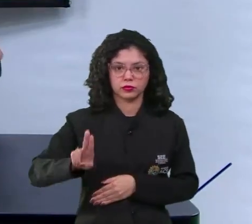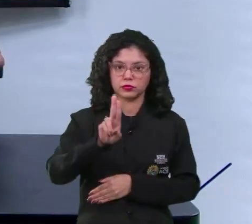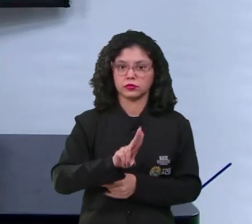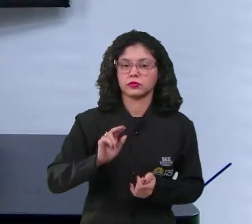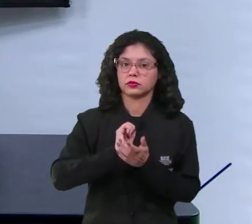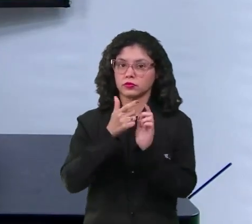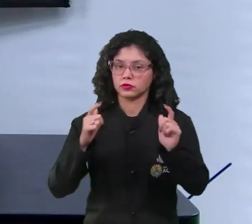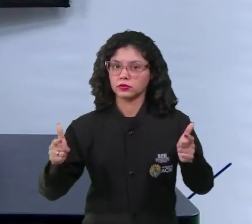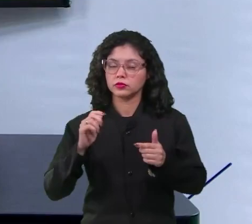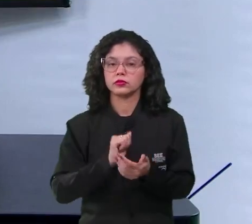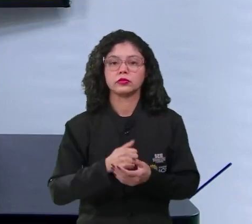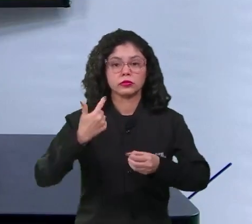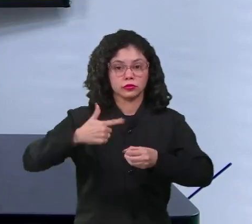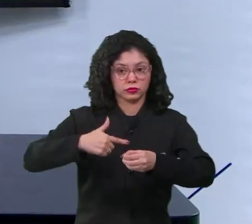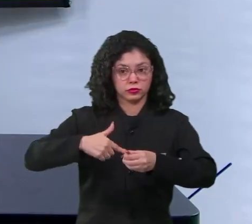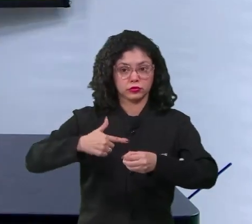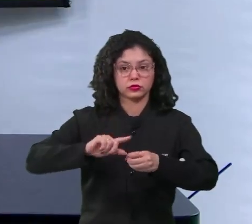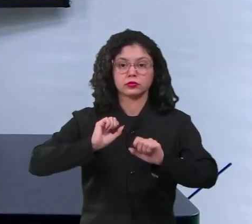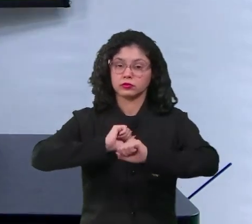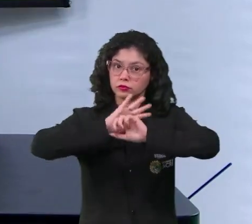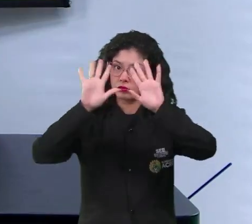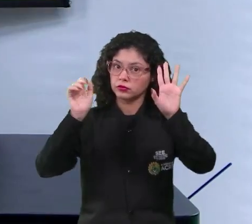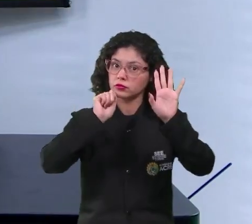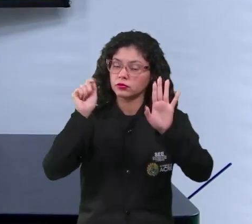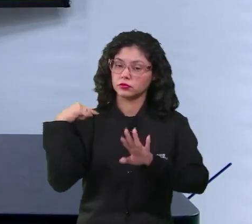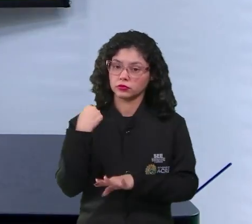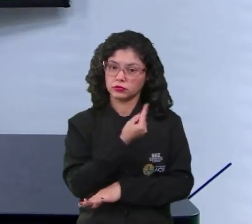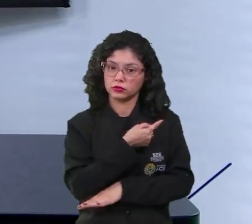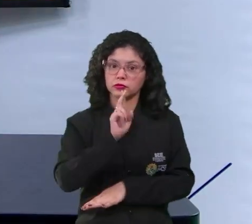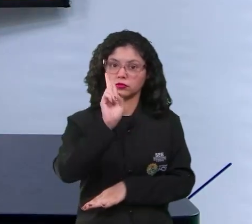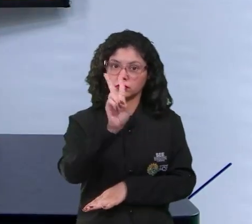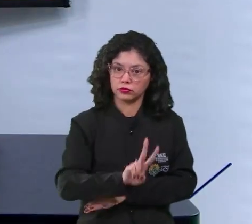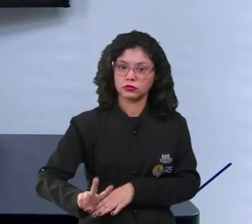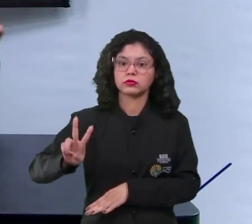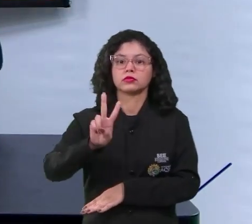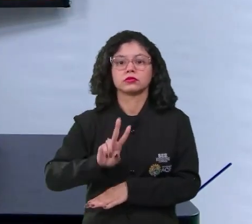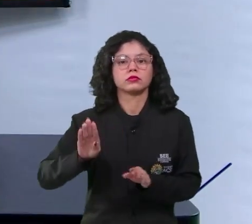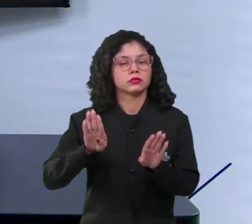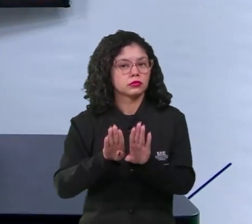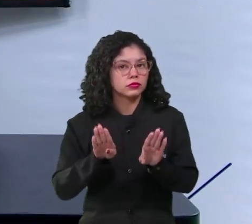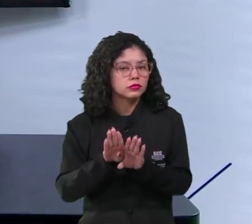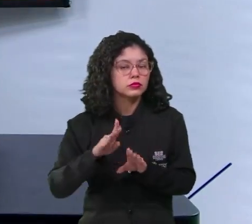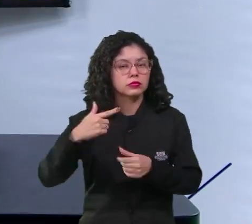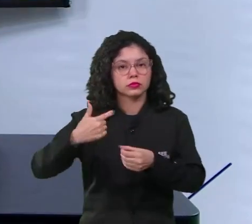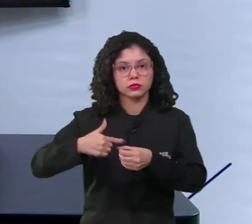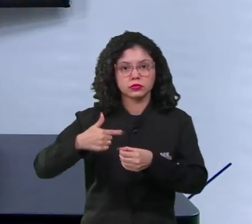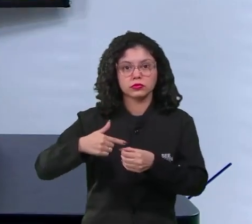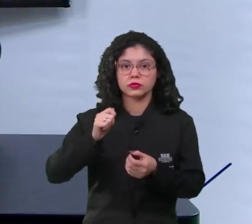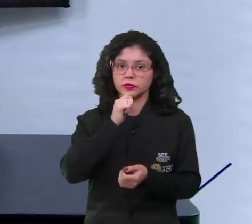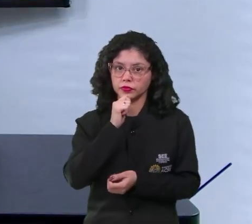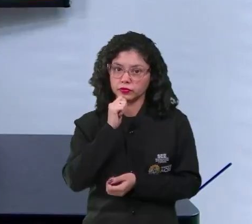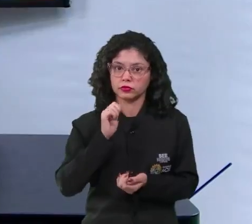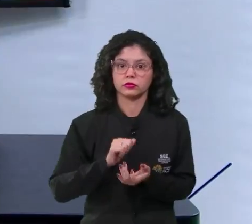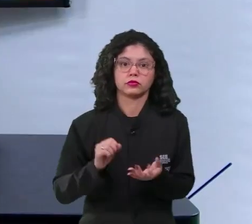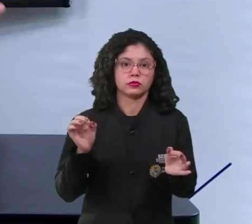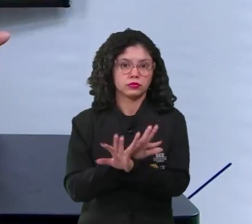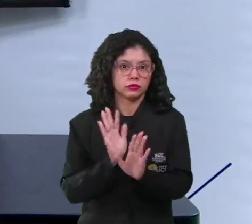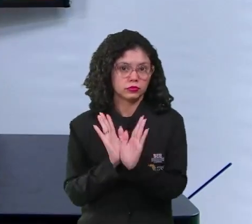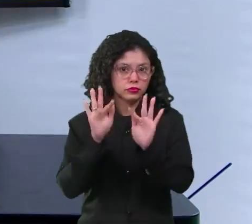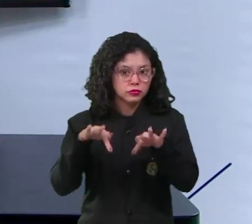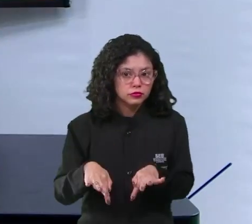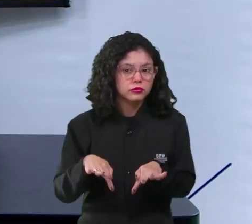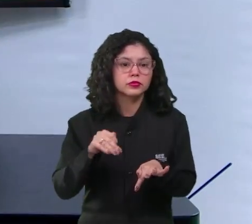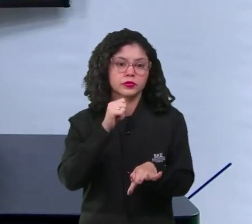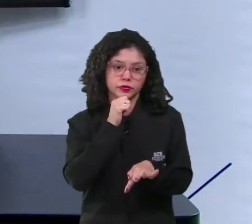muito grande do petróleo. É claro que quando a gente usa demasiadamente o petróleo, ele é um recurso esgotável, um dia ele